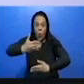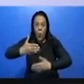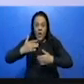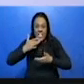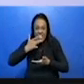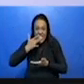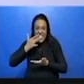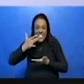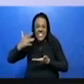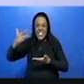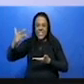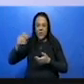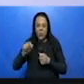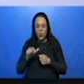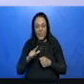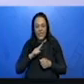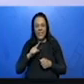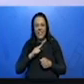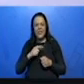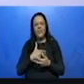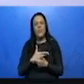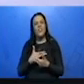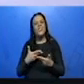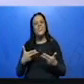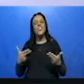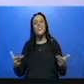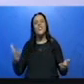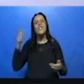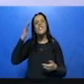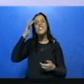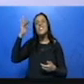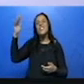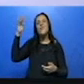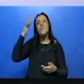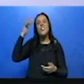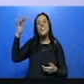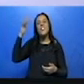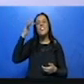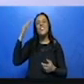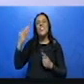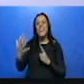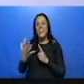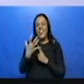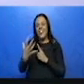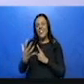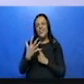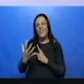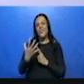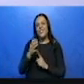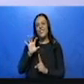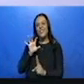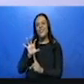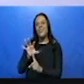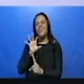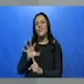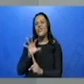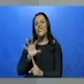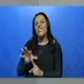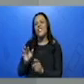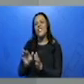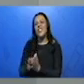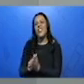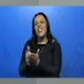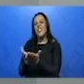esses elementos que figuram aí na nossa imaginação e que acabam influenciando muitos filmes, histórias, livros,